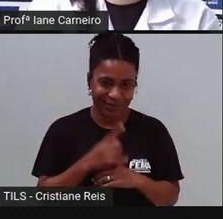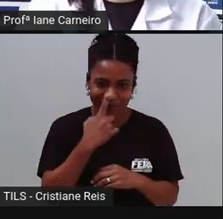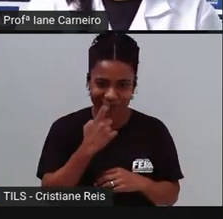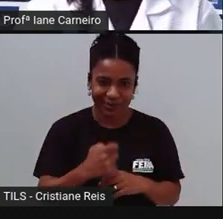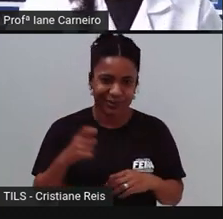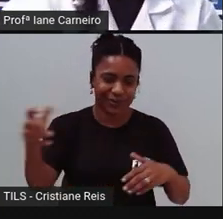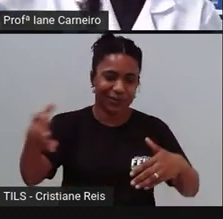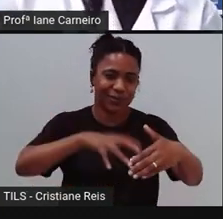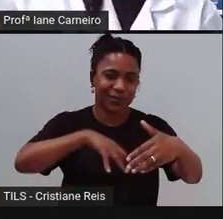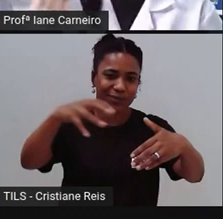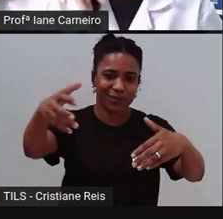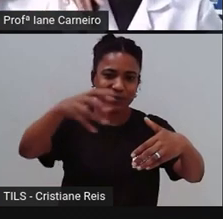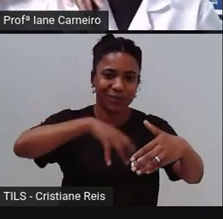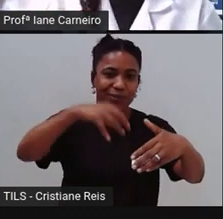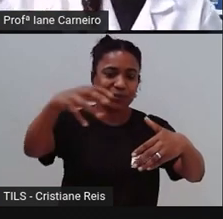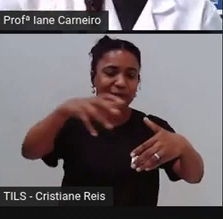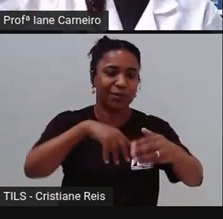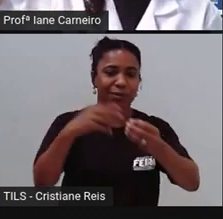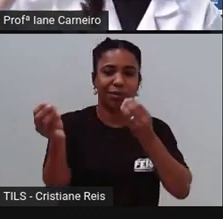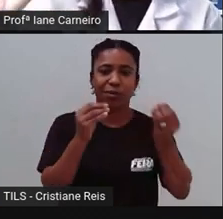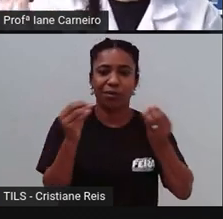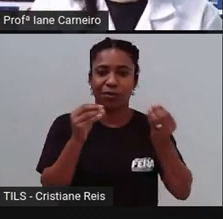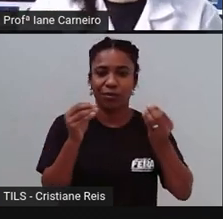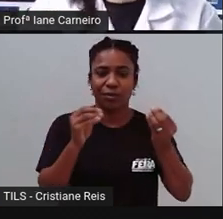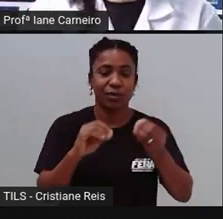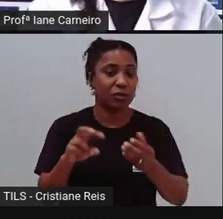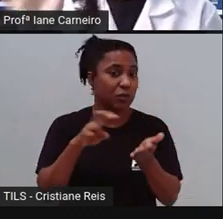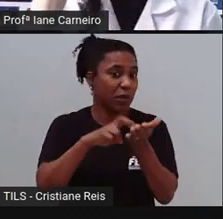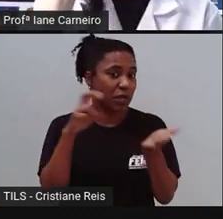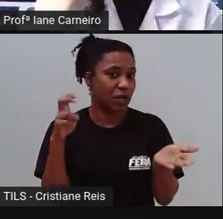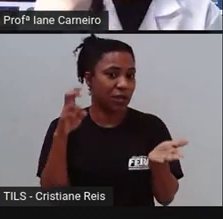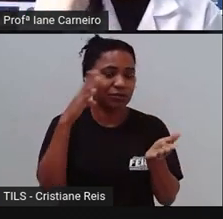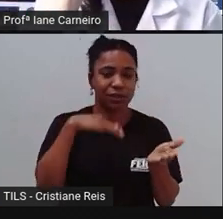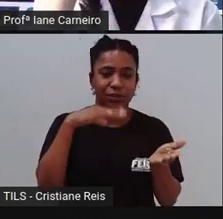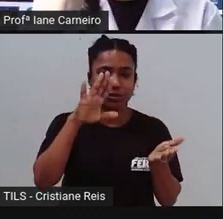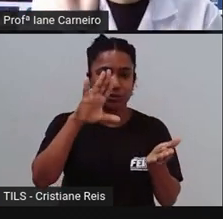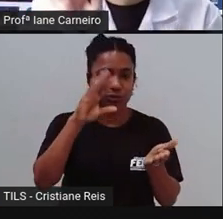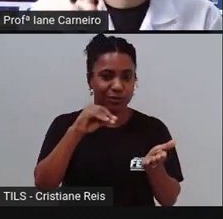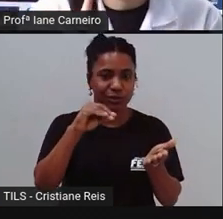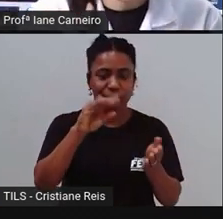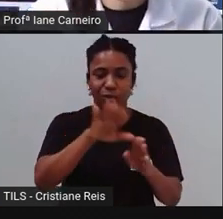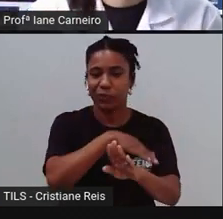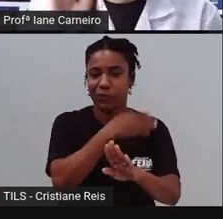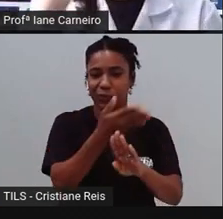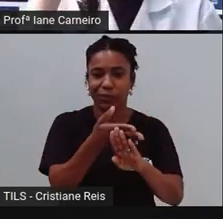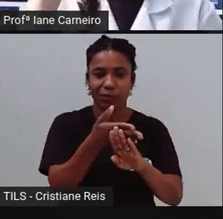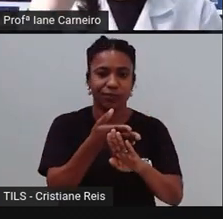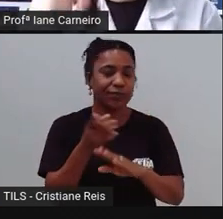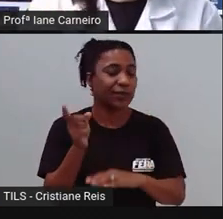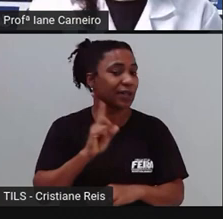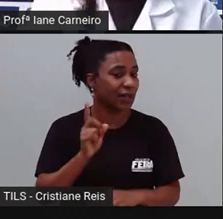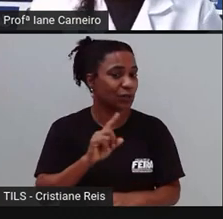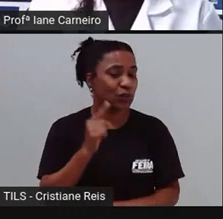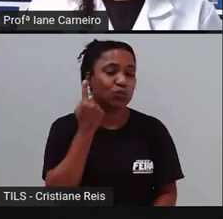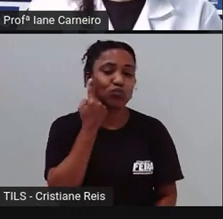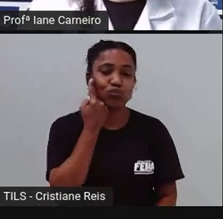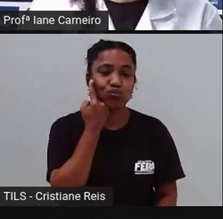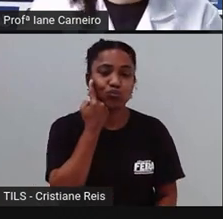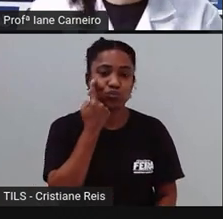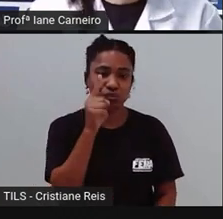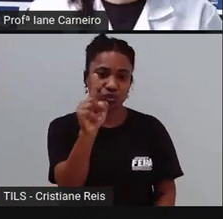coleta de lixo, ele não passa o dia todo, não passa de manhã, de tarde, de noite, não. Ele passa uma vez só naquele dia em que ele